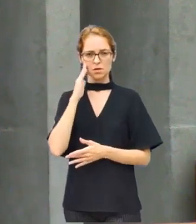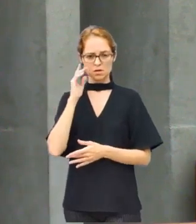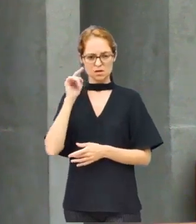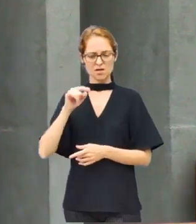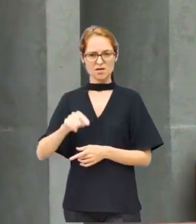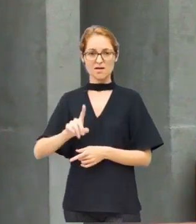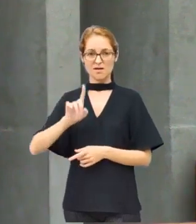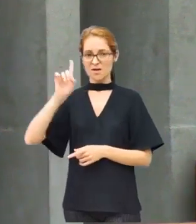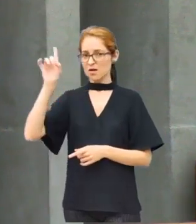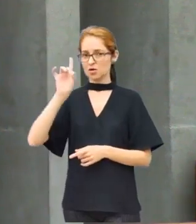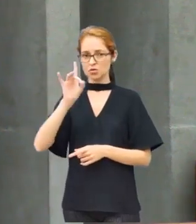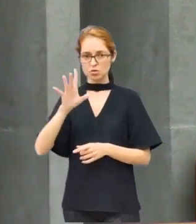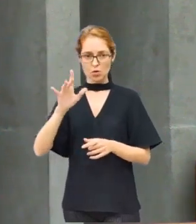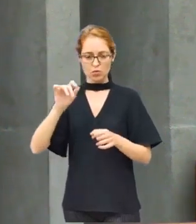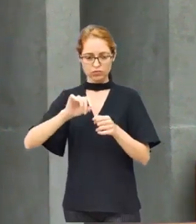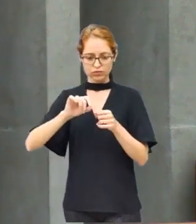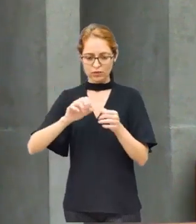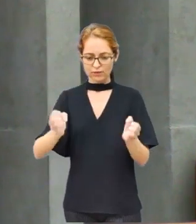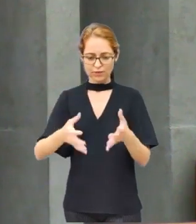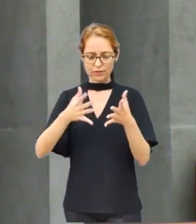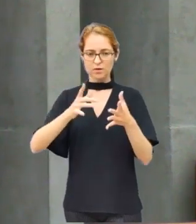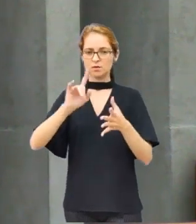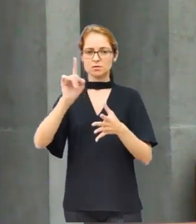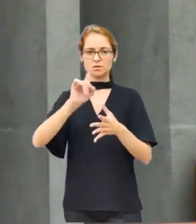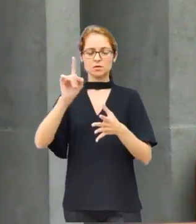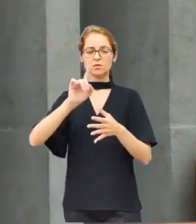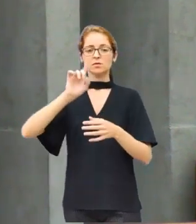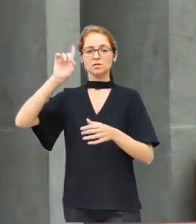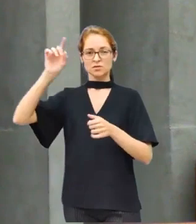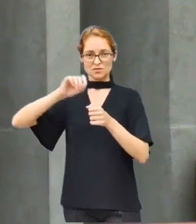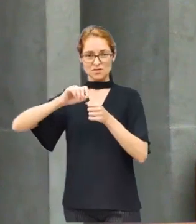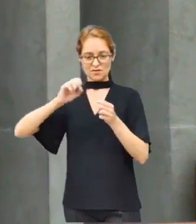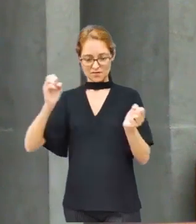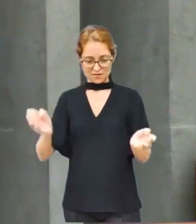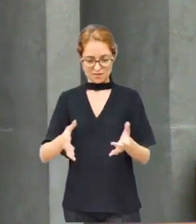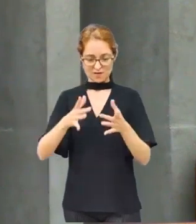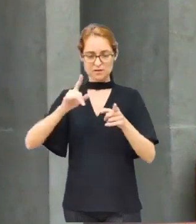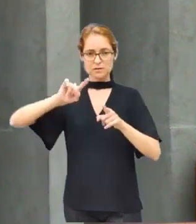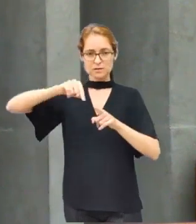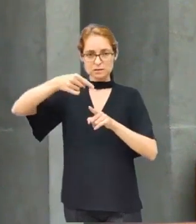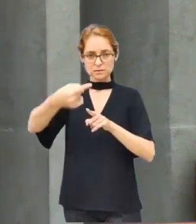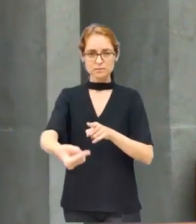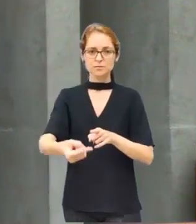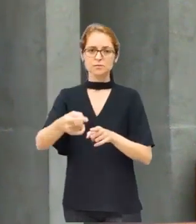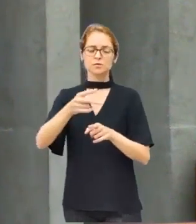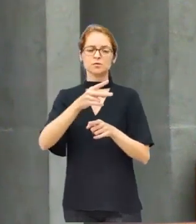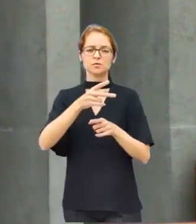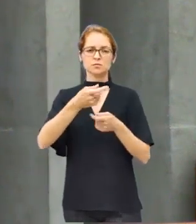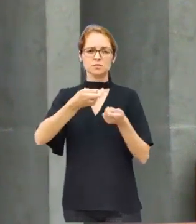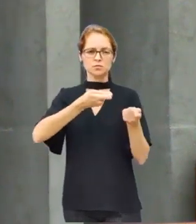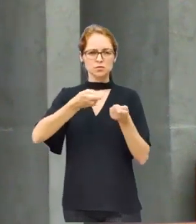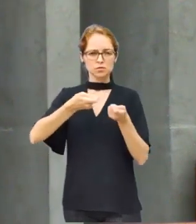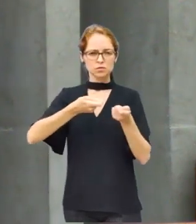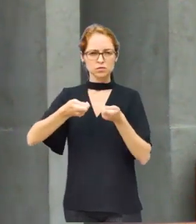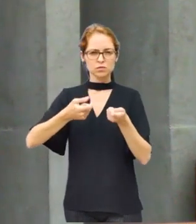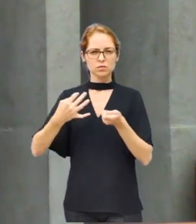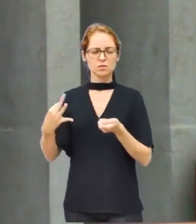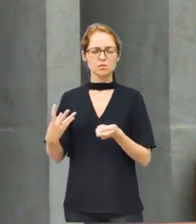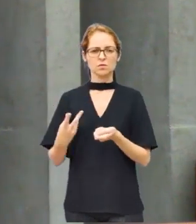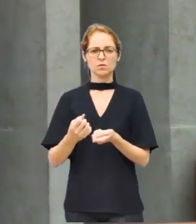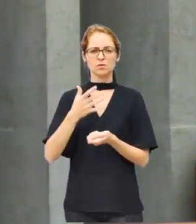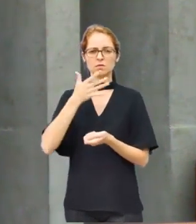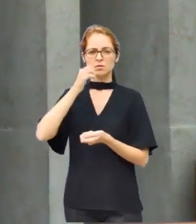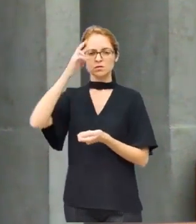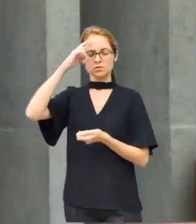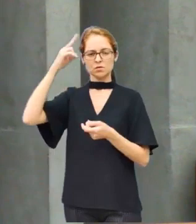Ele governa, Ele conduz e Ele sustenta todas as coisas. O Senhor lançou sobre o mar